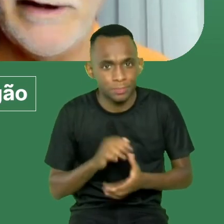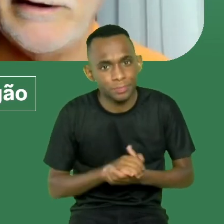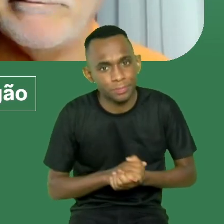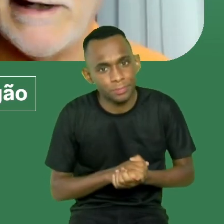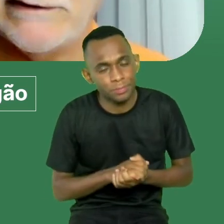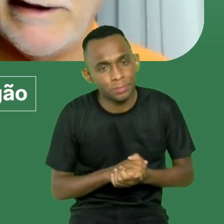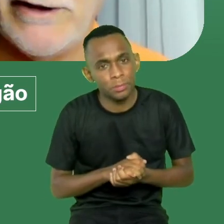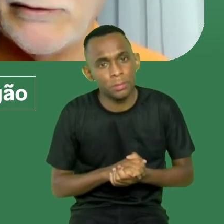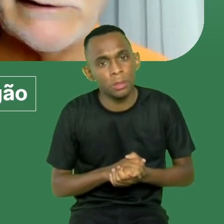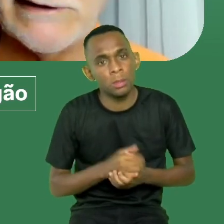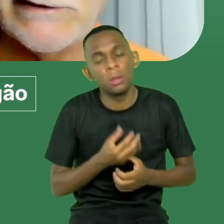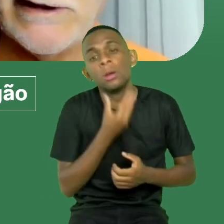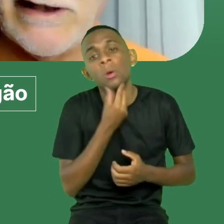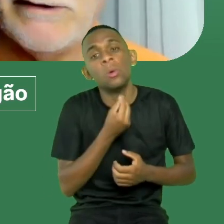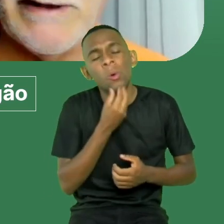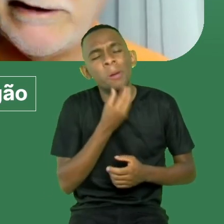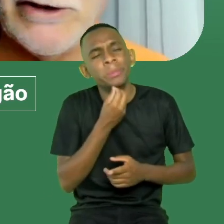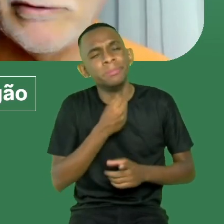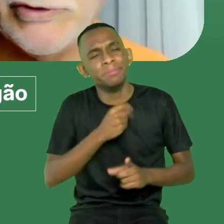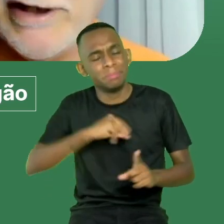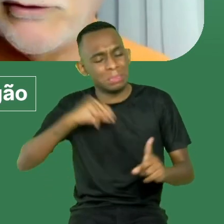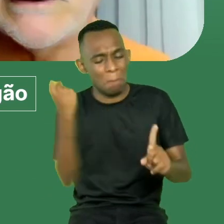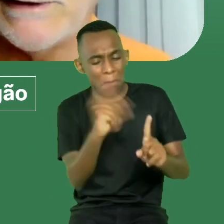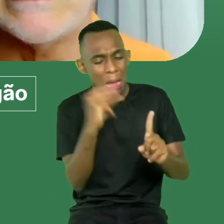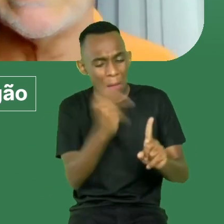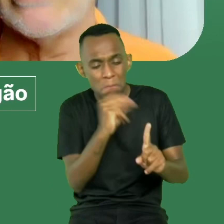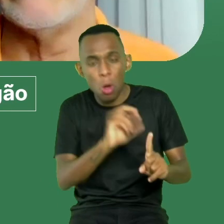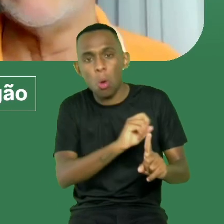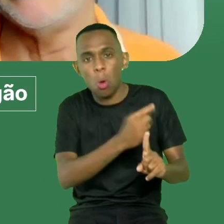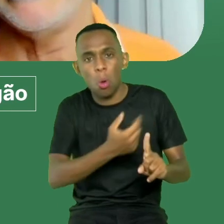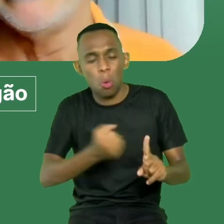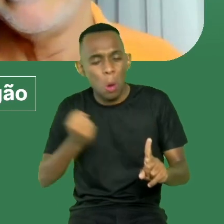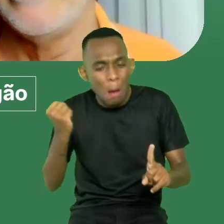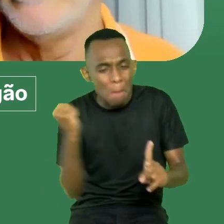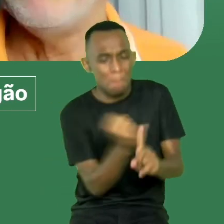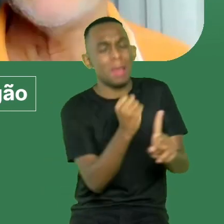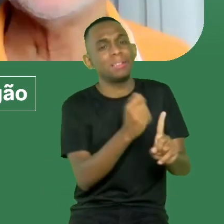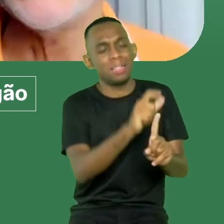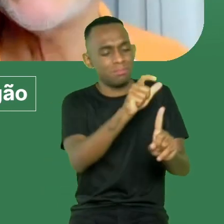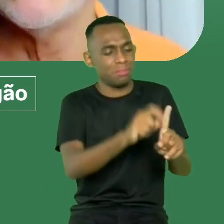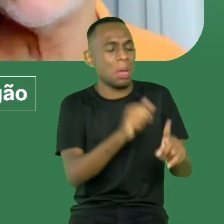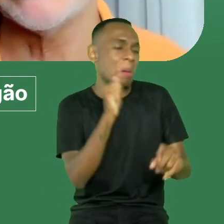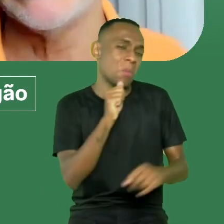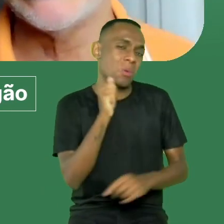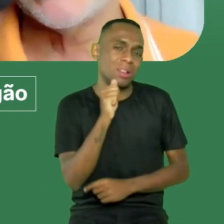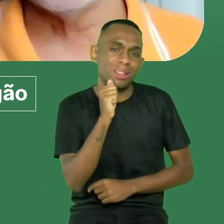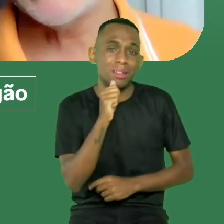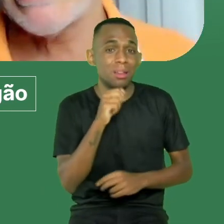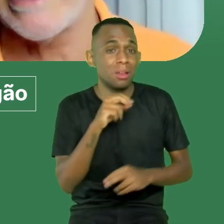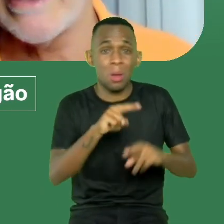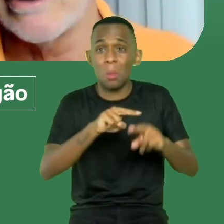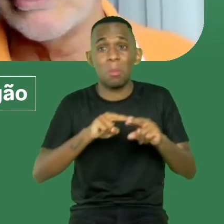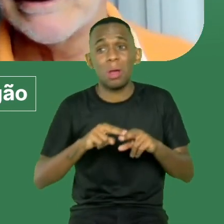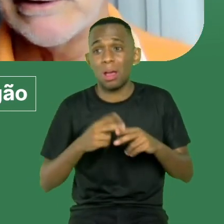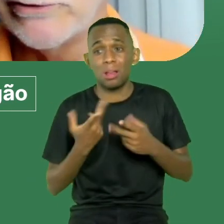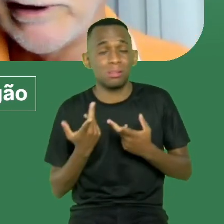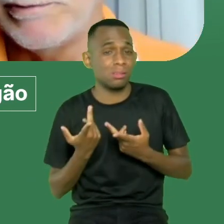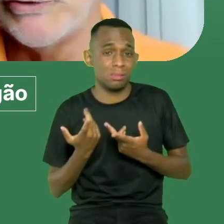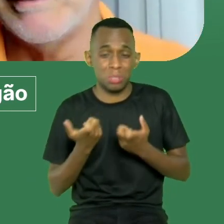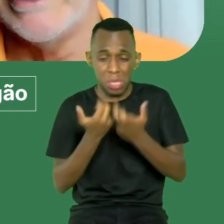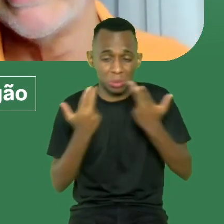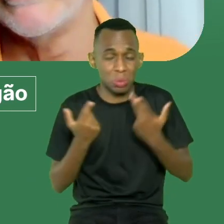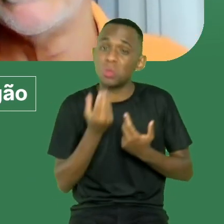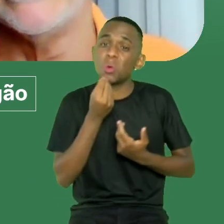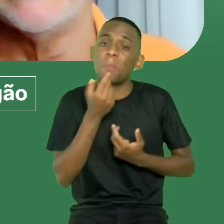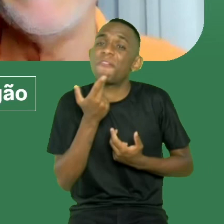um homem bater ou assassinar, bater numa mulher ou assassinar uma mulher pelos motivos que eles geralmente alegam, que são